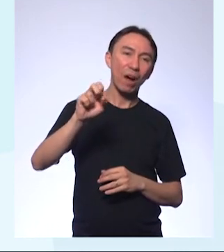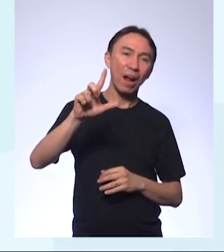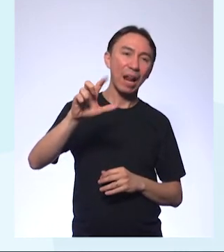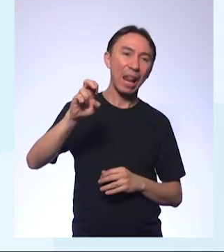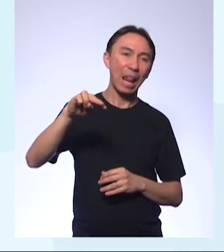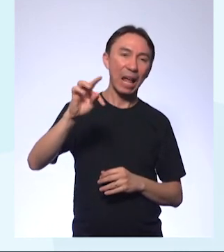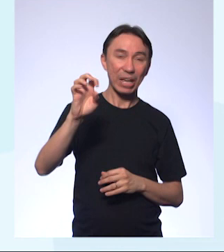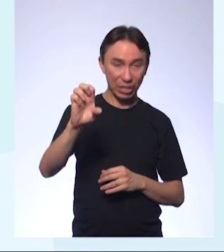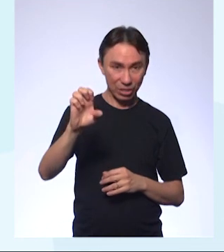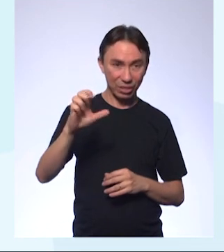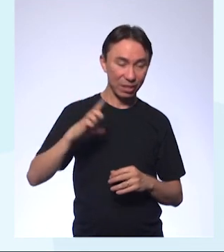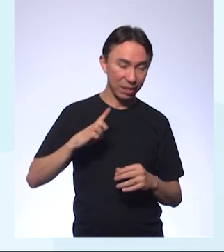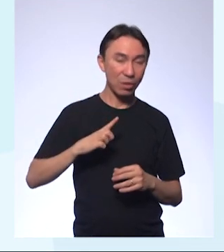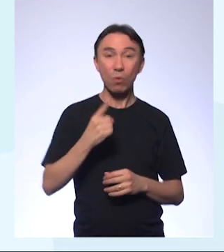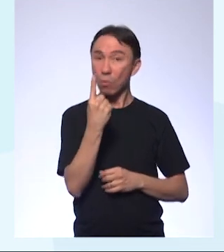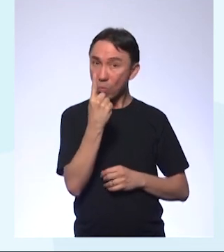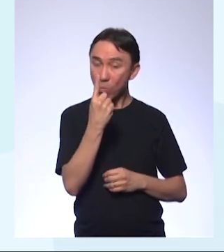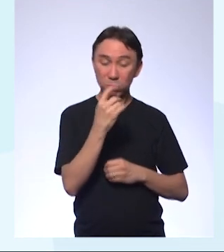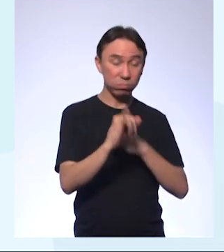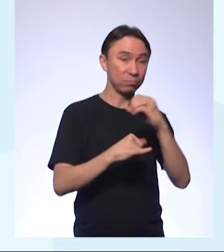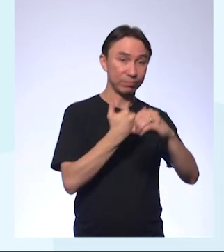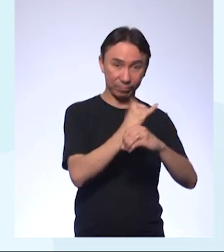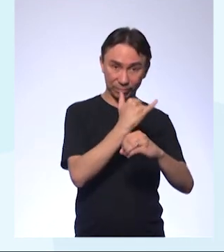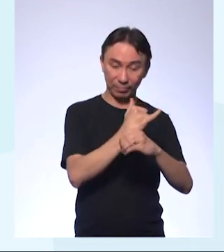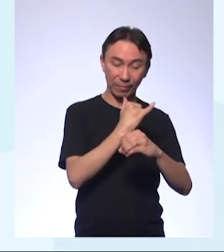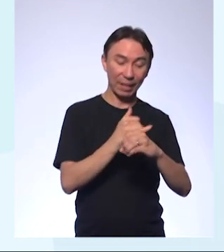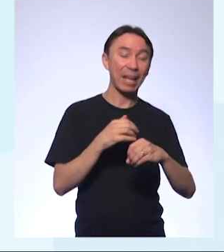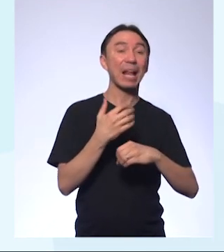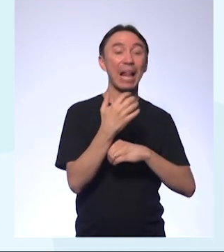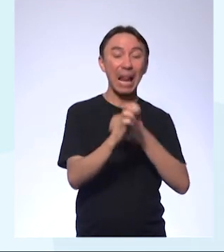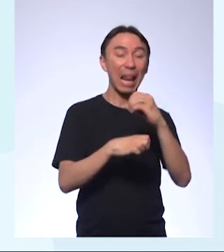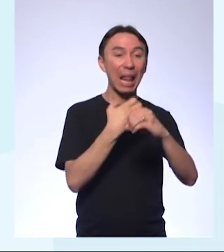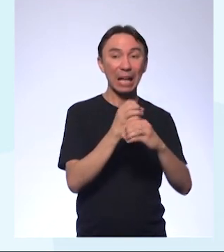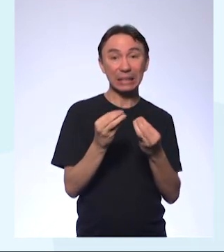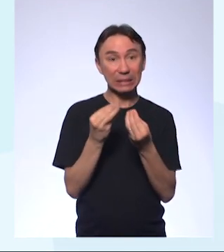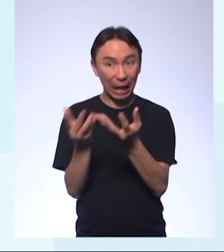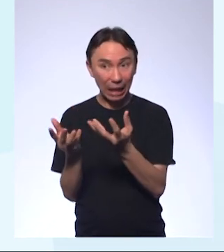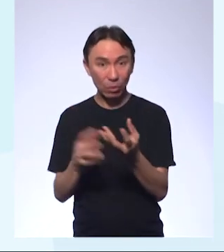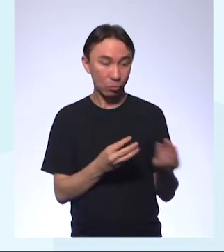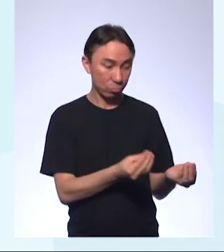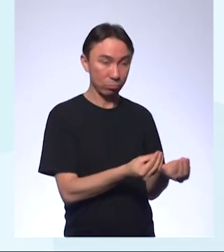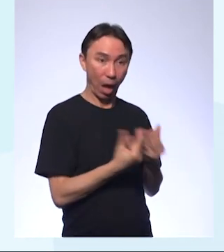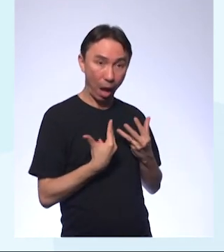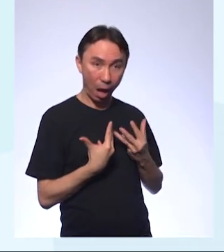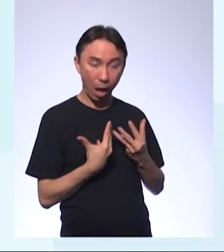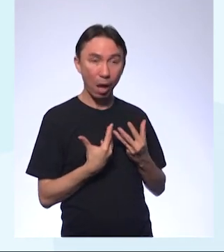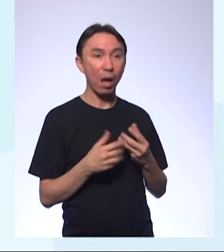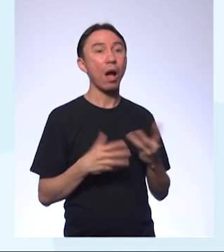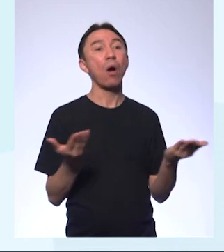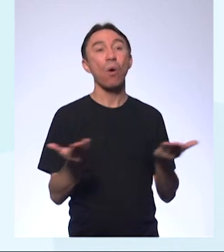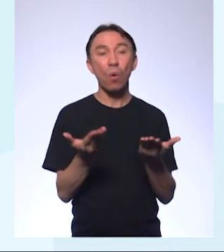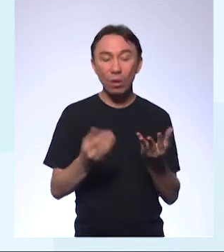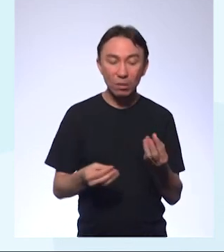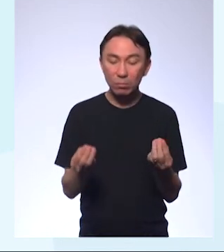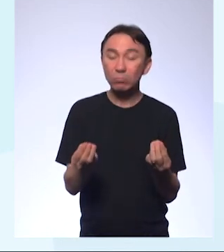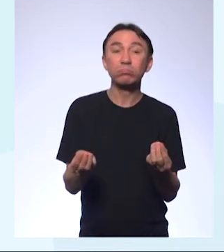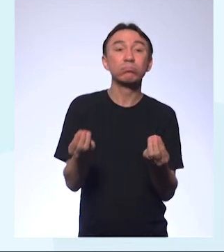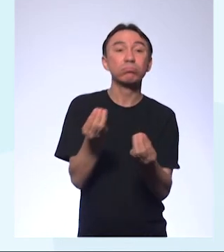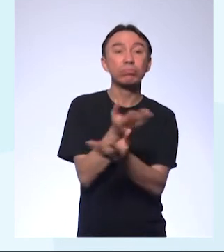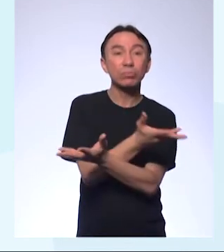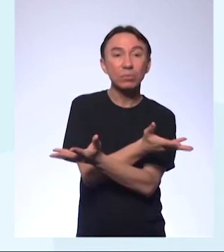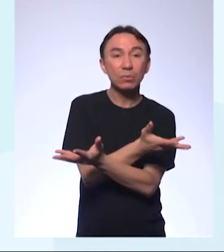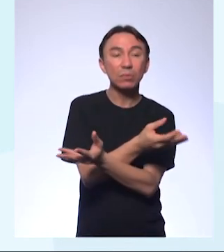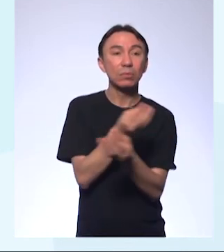elemento doando elétrons e o outro recebendo, na ligação covalente eles vão compartilhar. Então, são elementos que têm